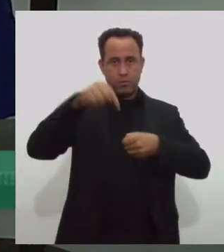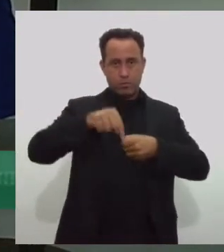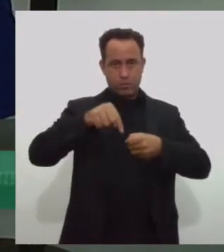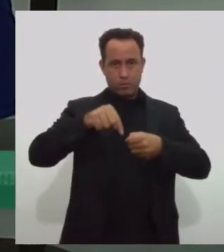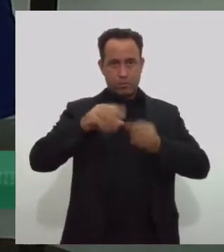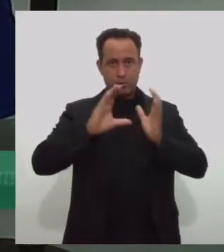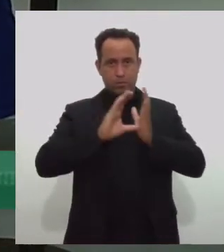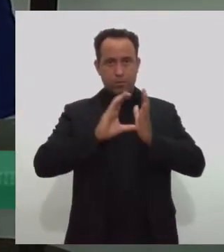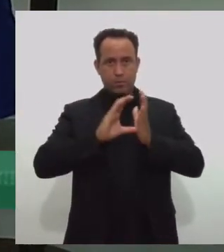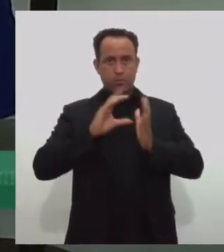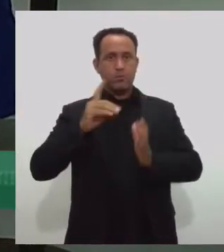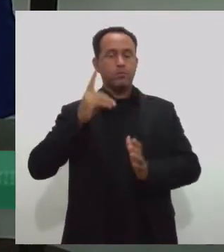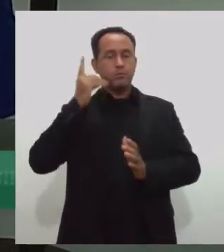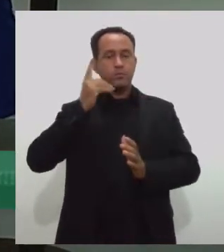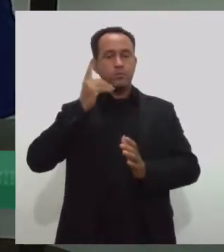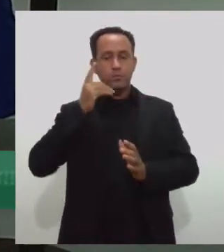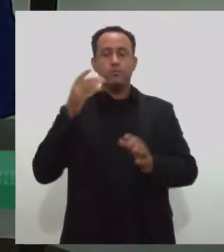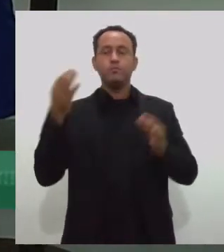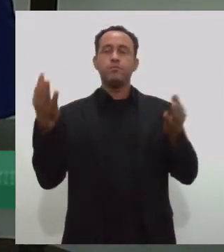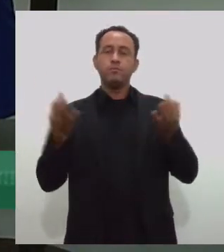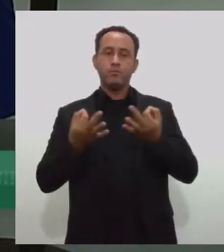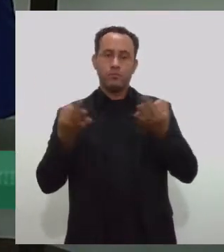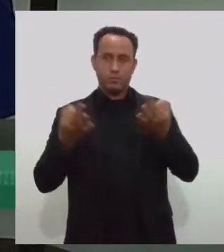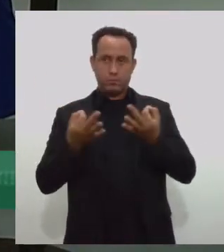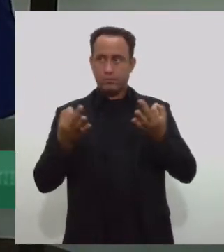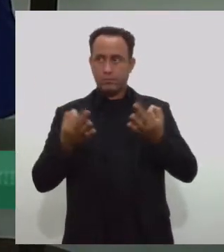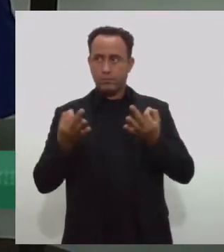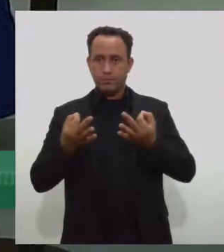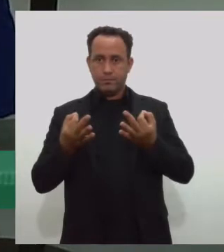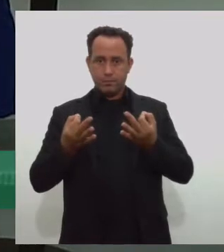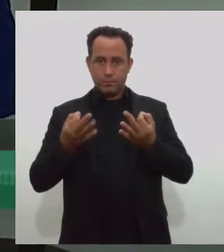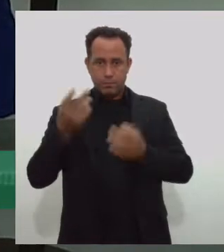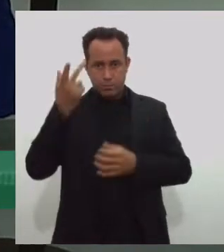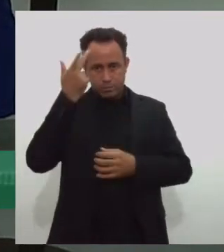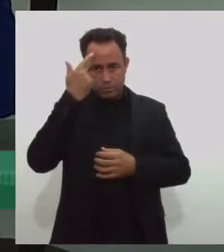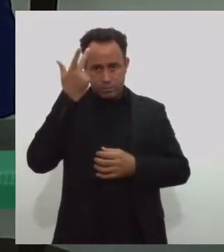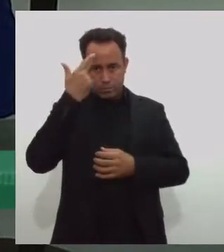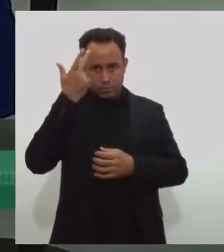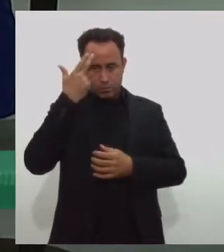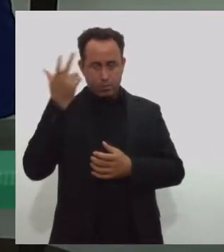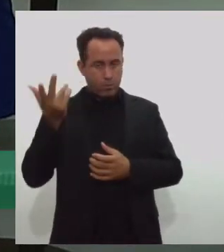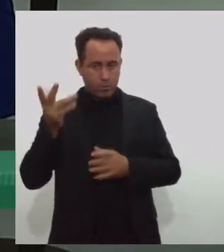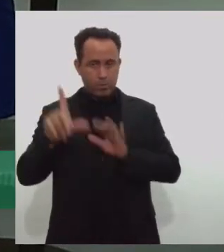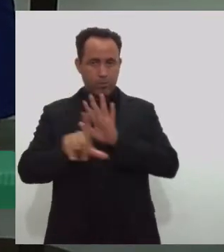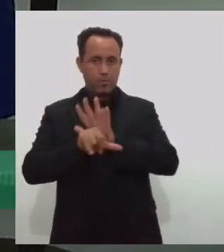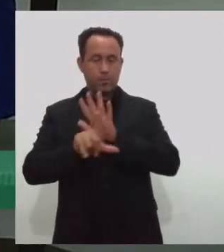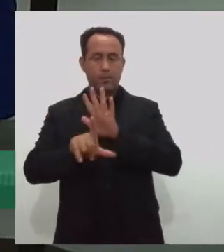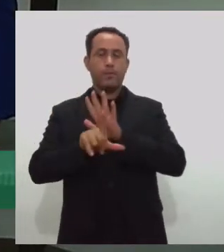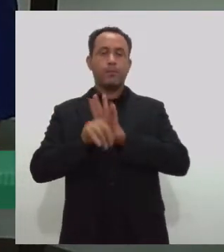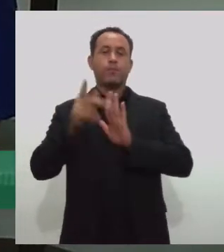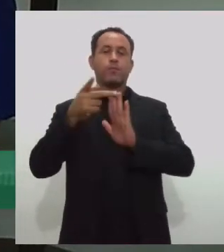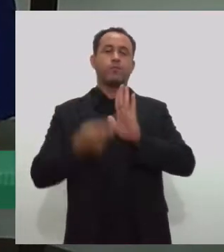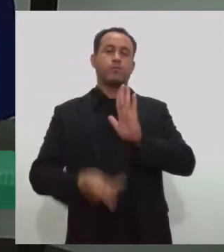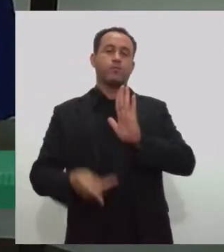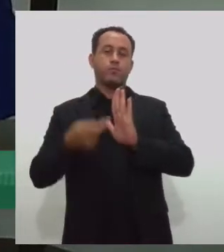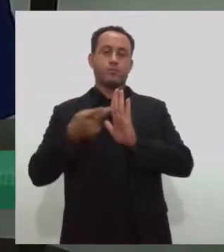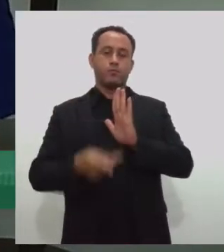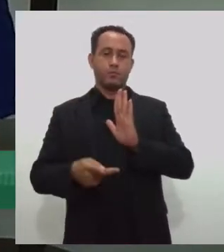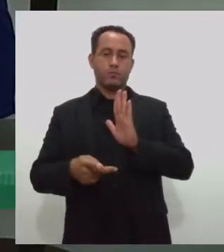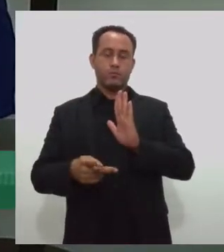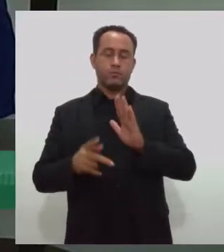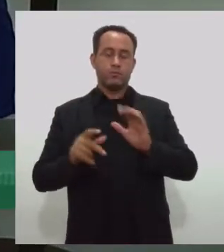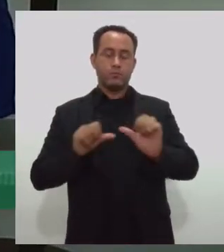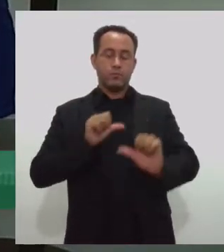Deputados. Perfeitamente. Esse é o trâmite normal. Normalmente as leis sofrem, os projetos, desculpe, sofrem